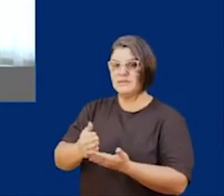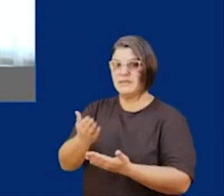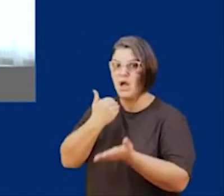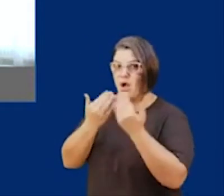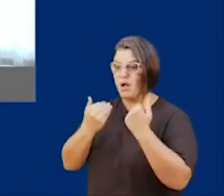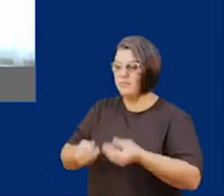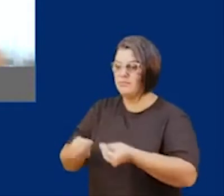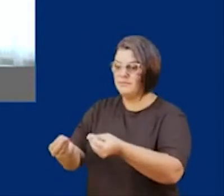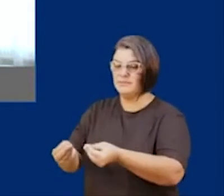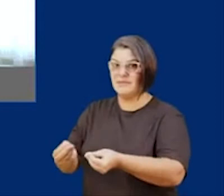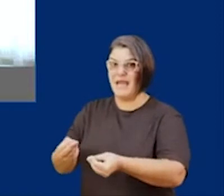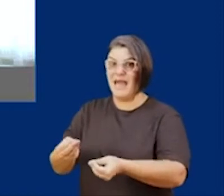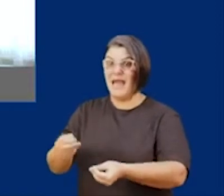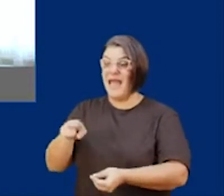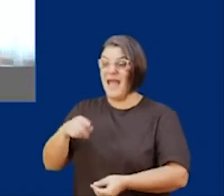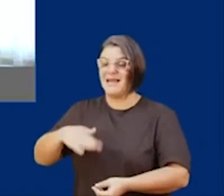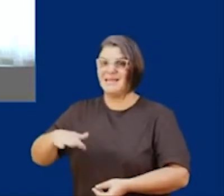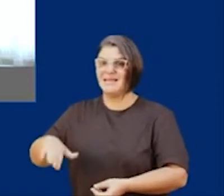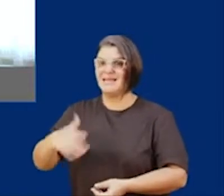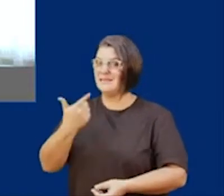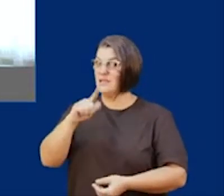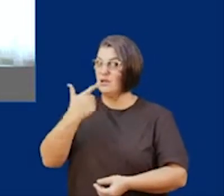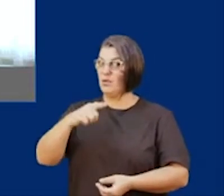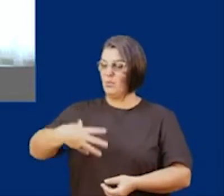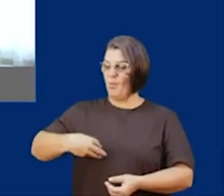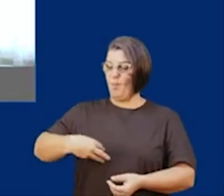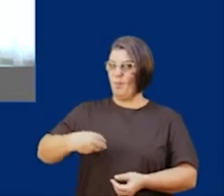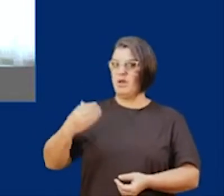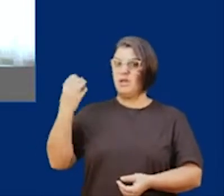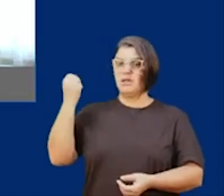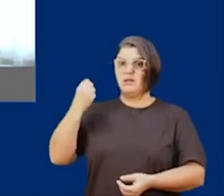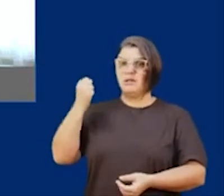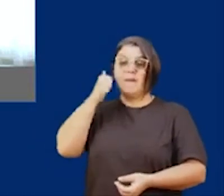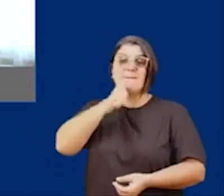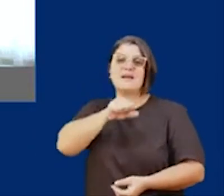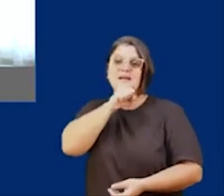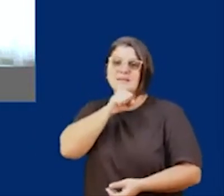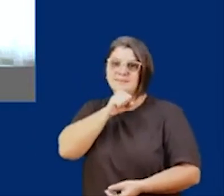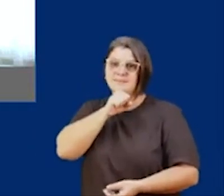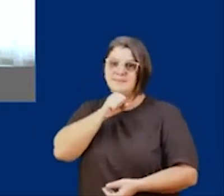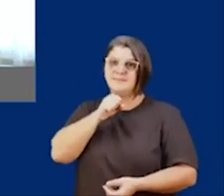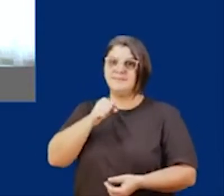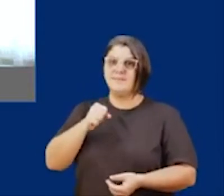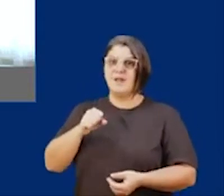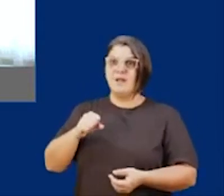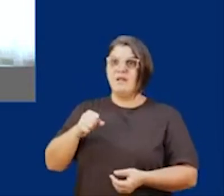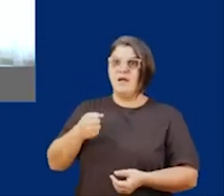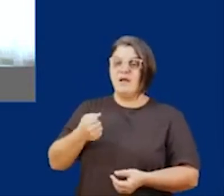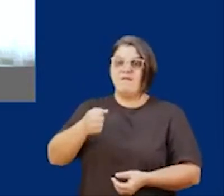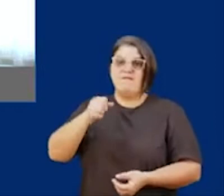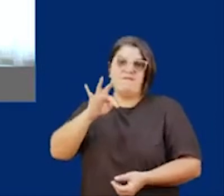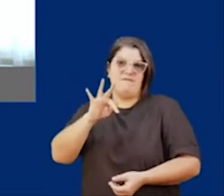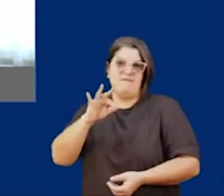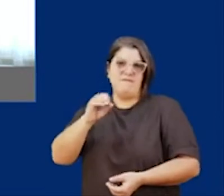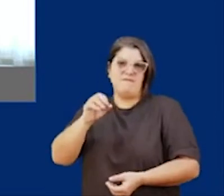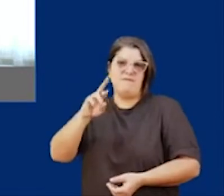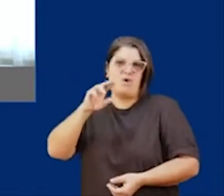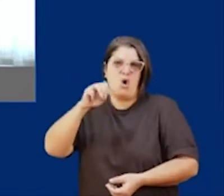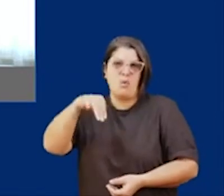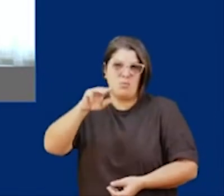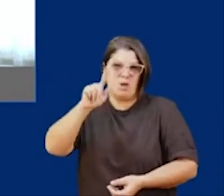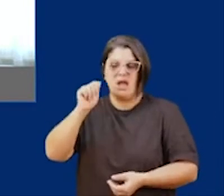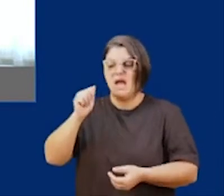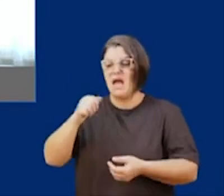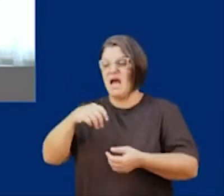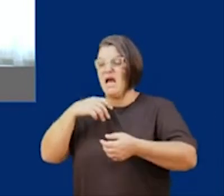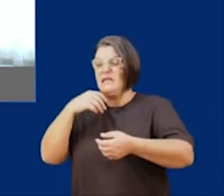recebe leite materno, por algum motivo, se o aleitamento não pôde se estabelecer, se ela está recebendo fórmula ou está recebendo leite modificado, né, o guia trata